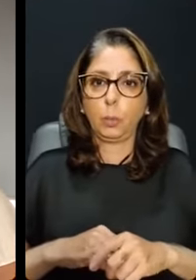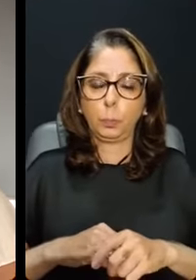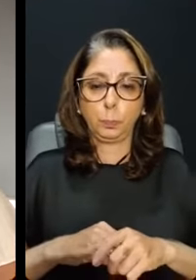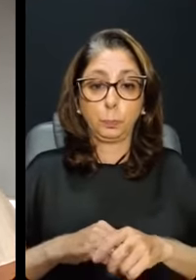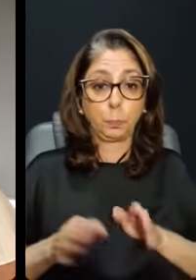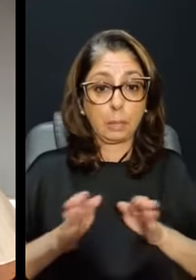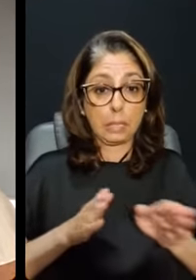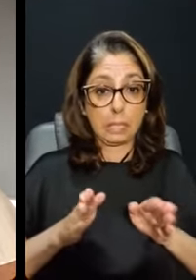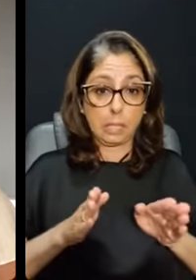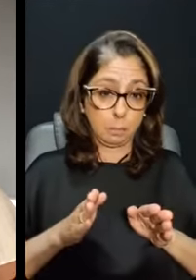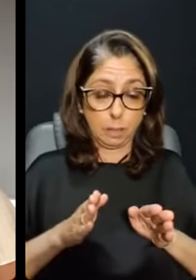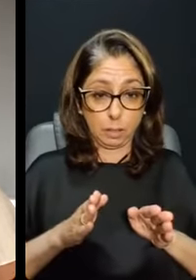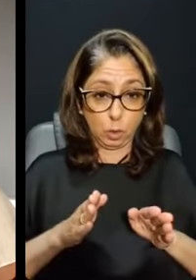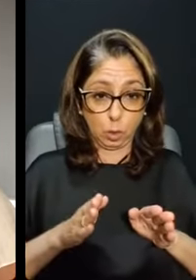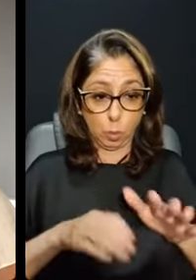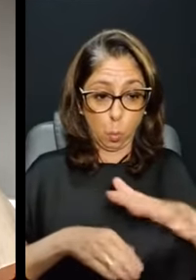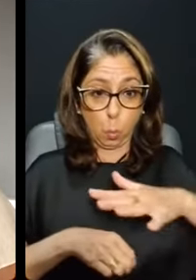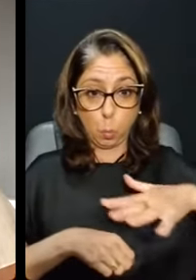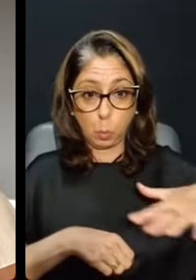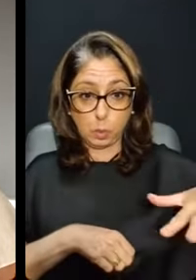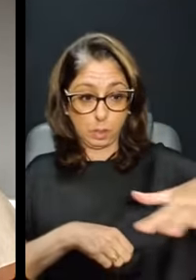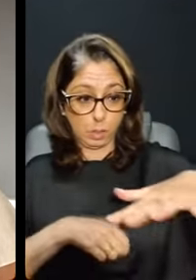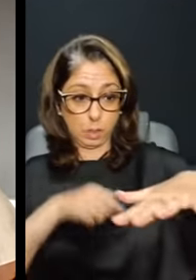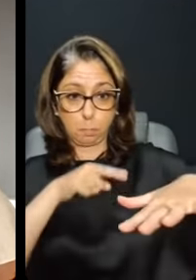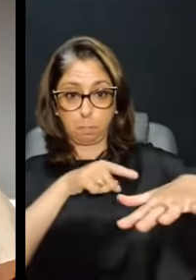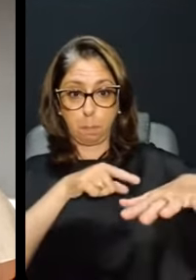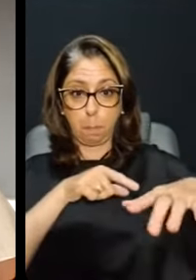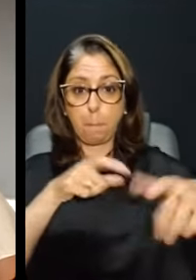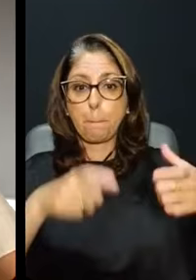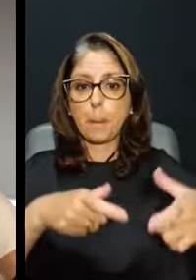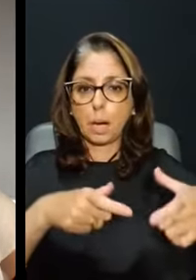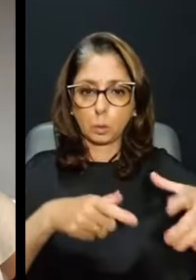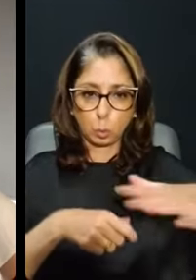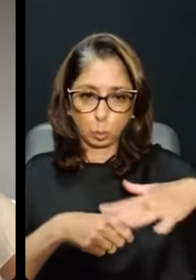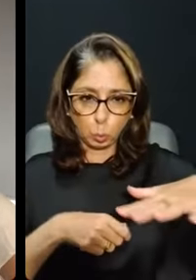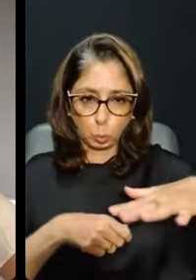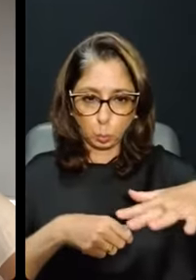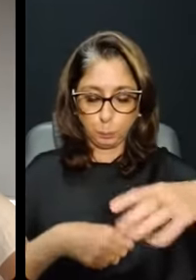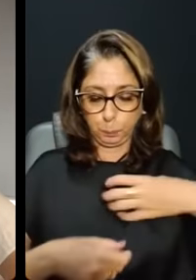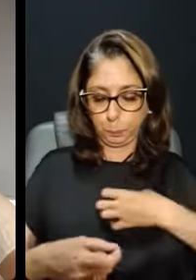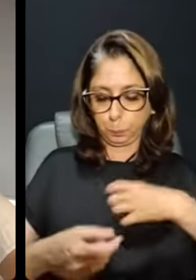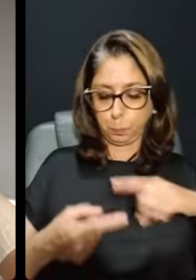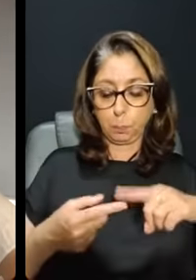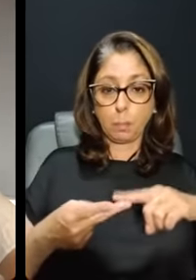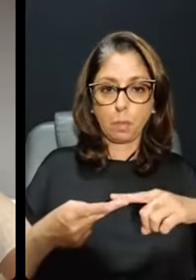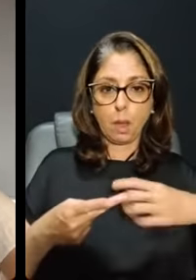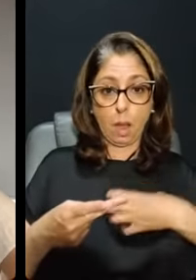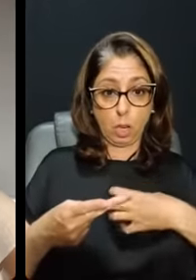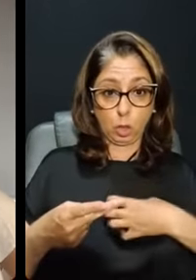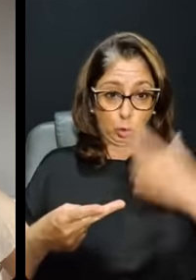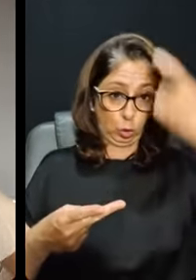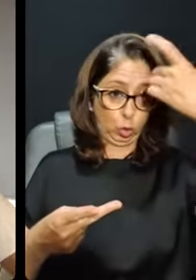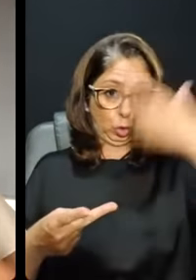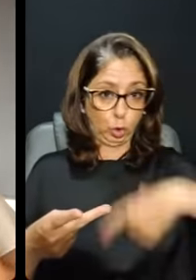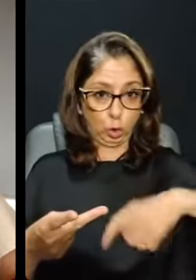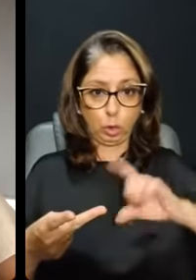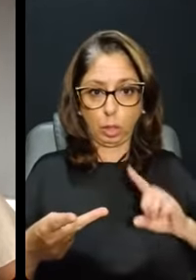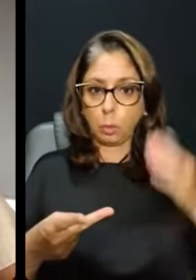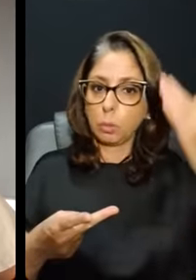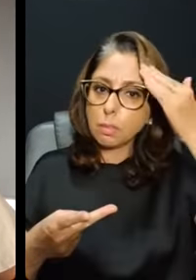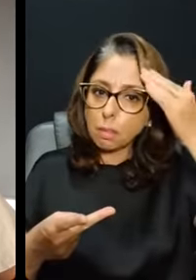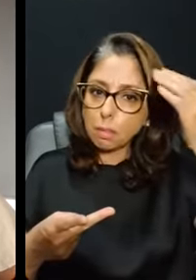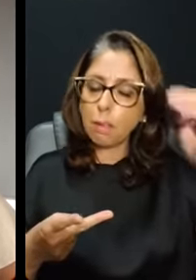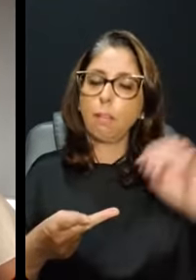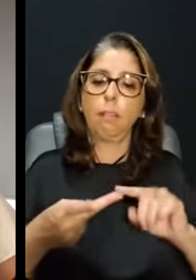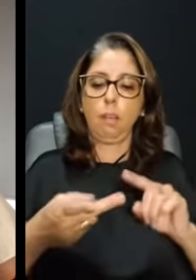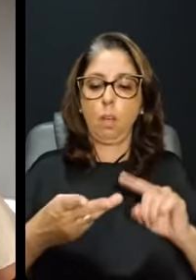física com a acessibilidade de atitude, com a acessibilidade de conteúdo. Então, você chegar num